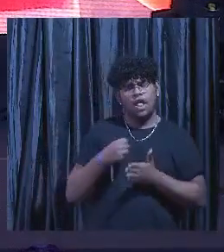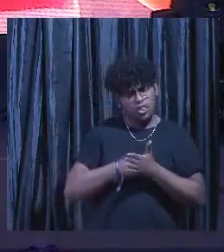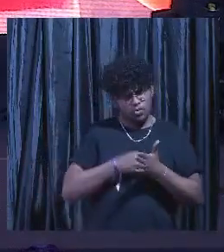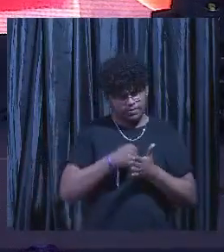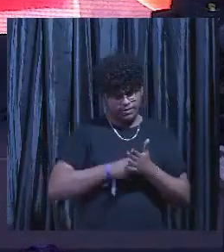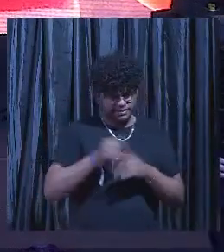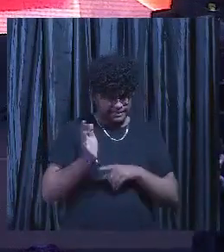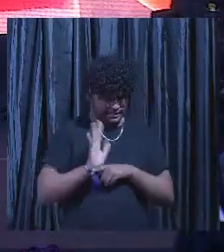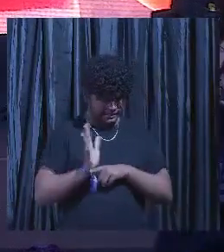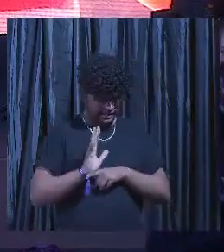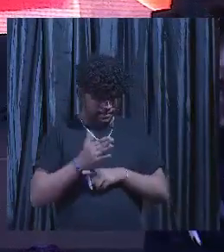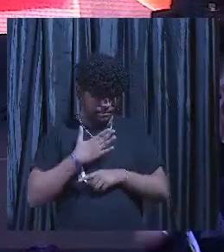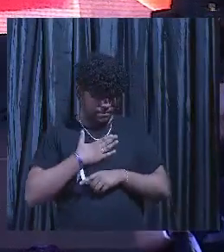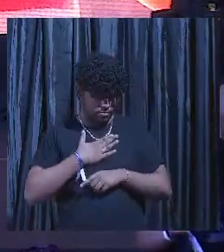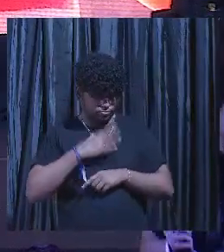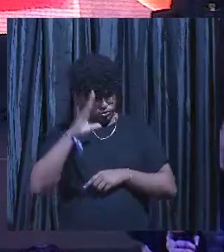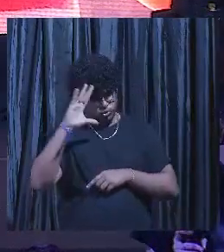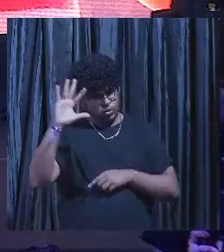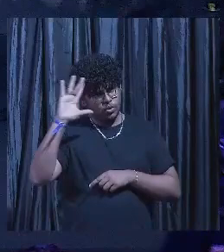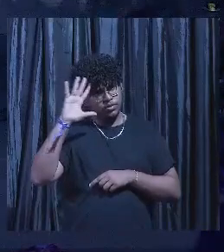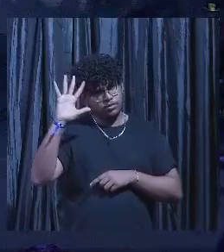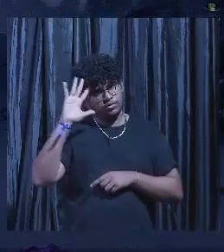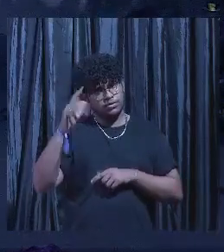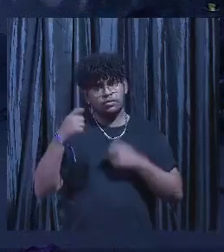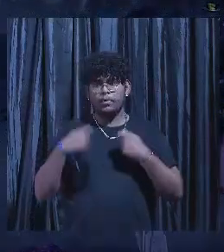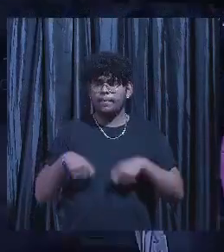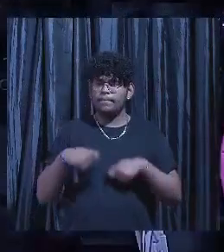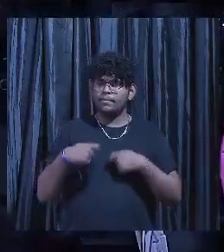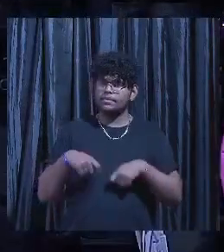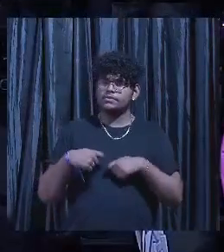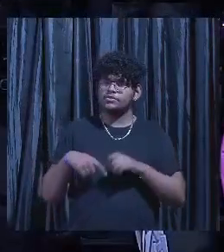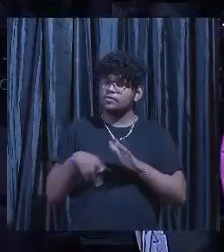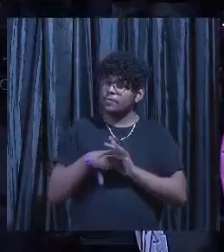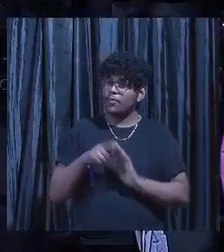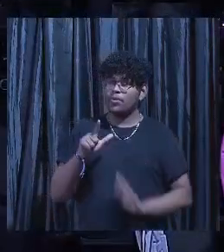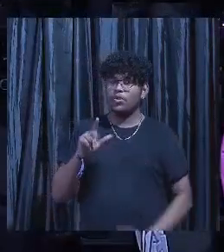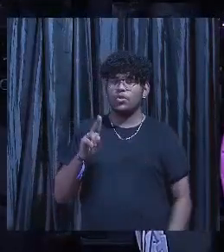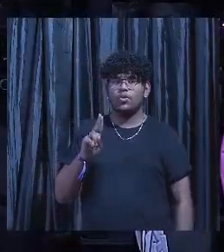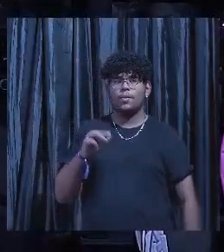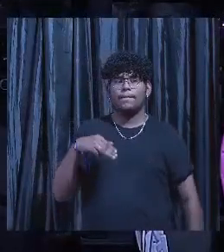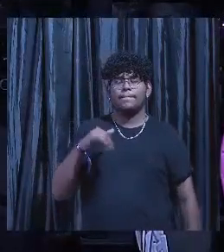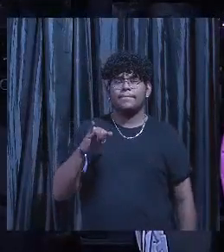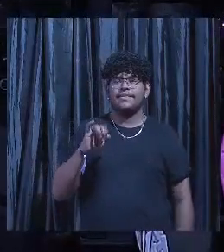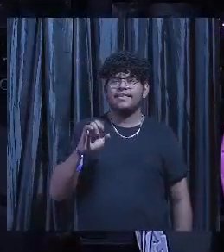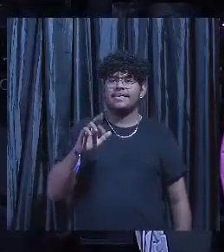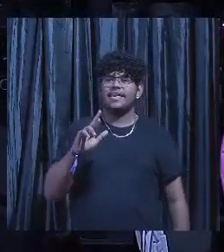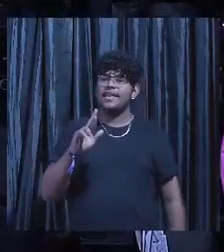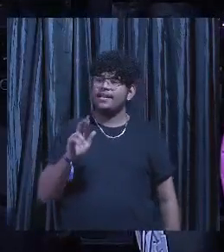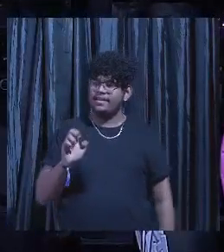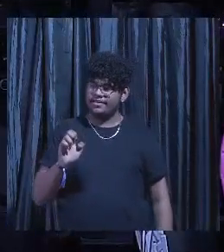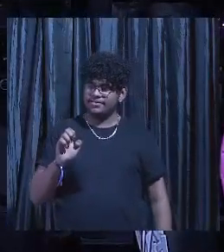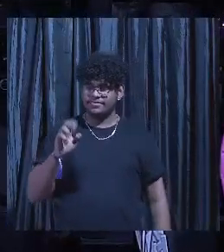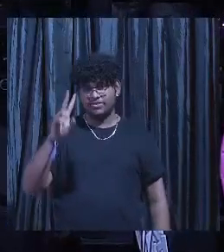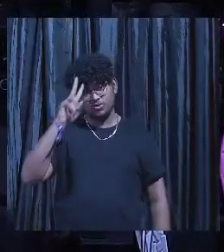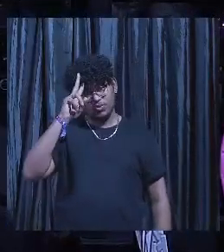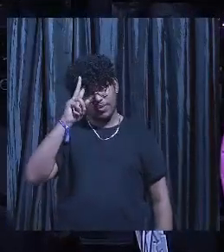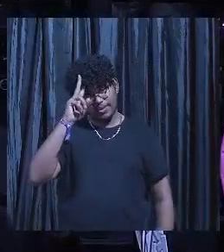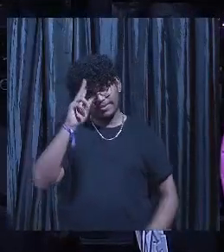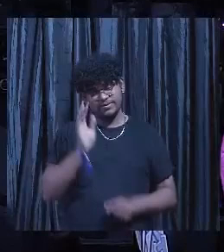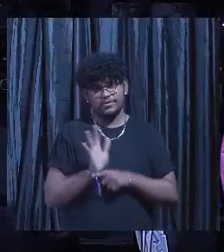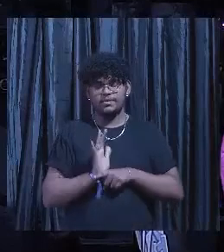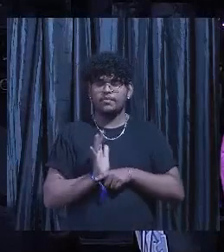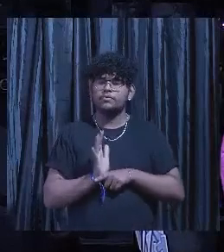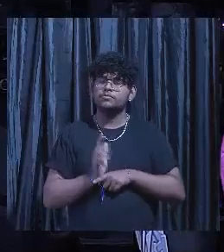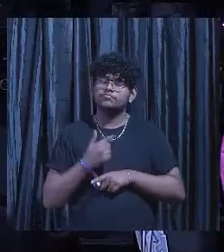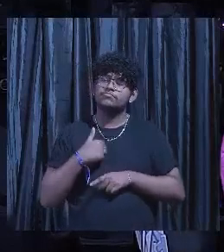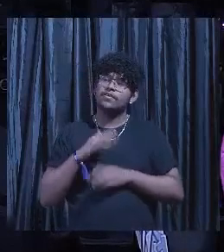sonho, eu quero ir para a terra dos irmãos Lumière. Então, eu fui para a França. Só